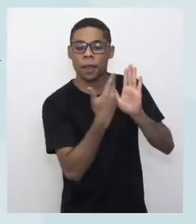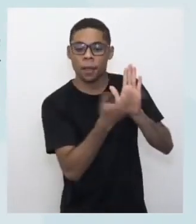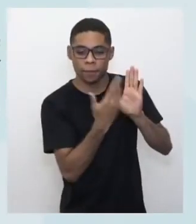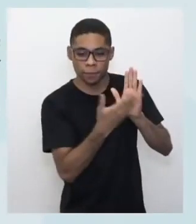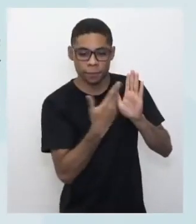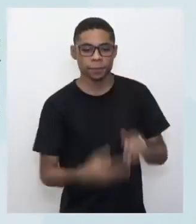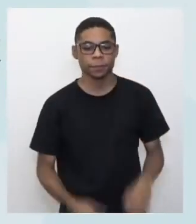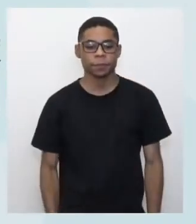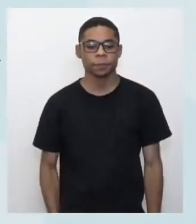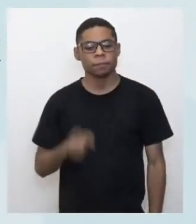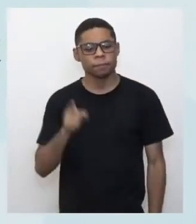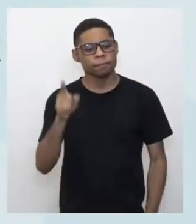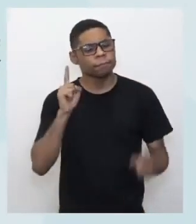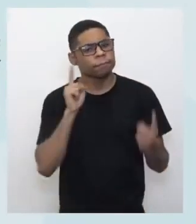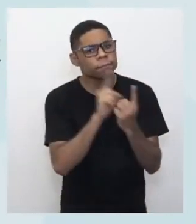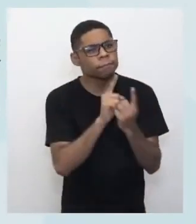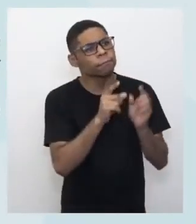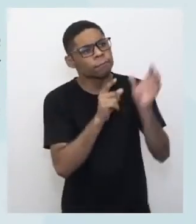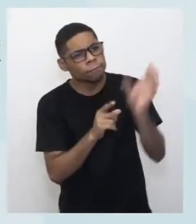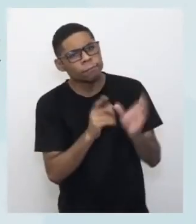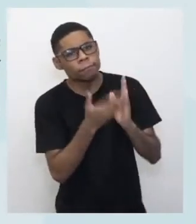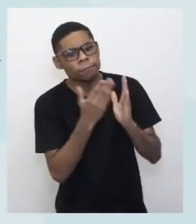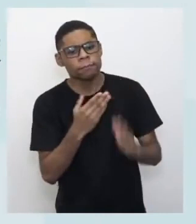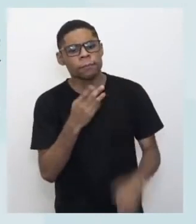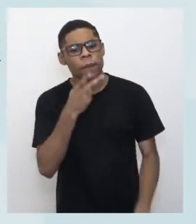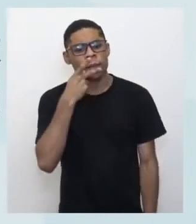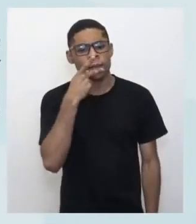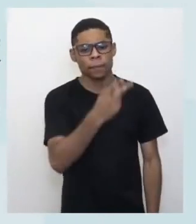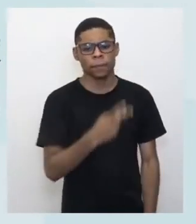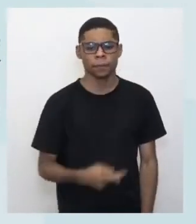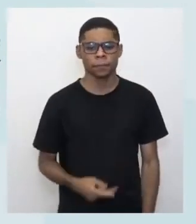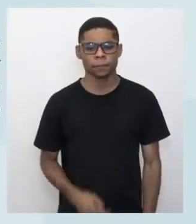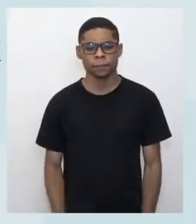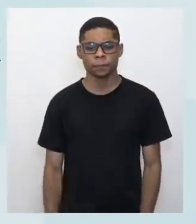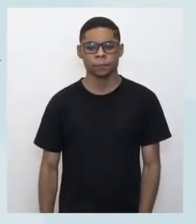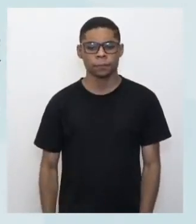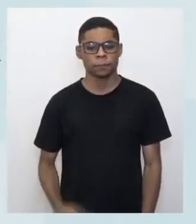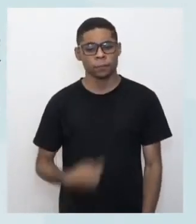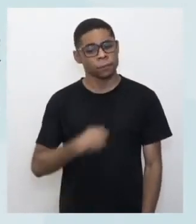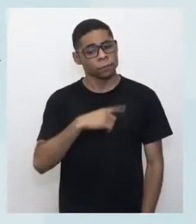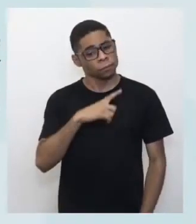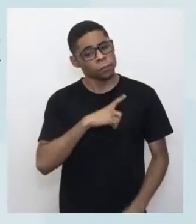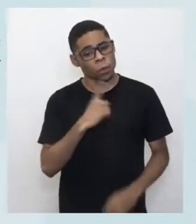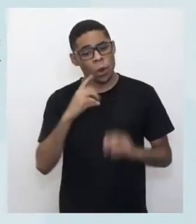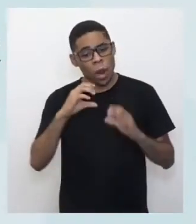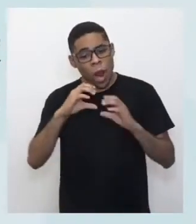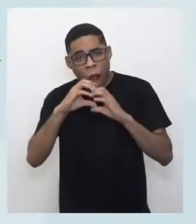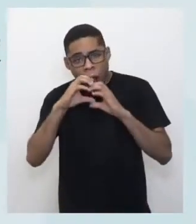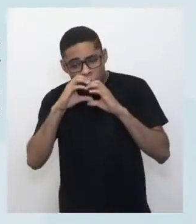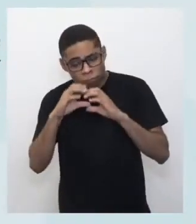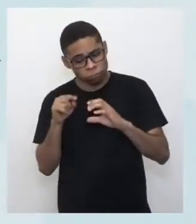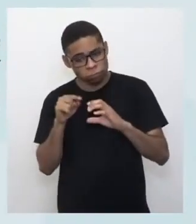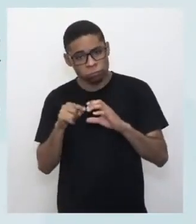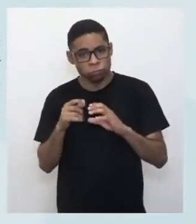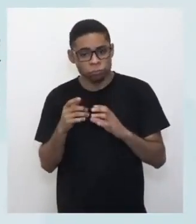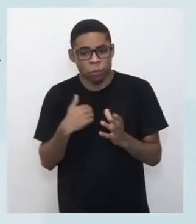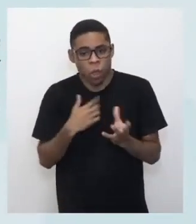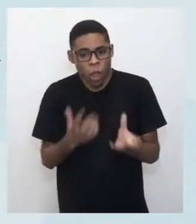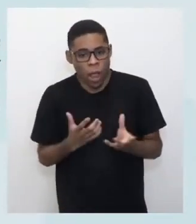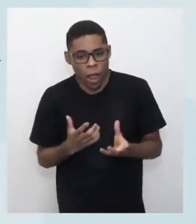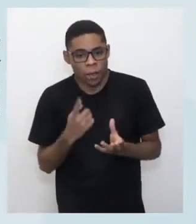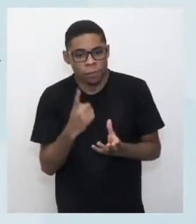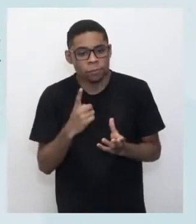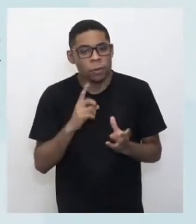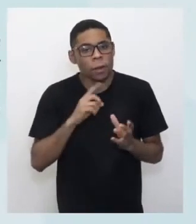librarian and says. Chega perto da bibliotecária e diz. I'll have a cheeseburger and fries, please. Eu quero um cheeseburger